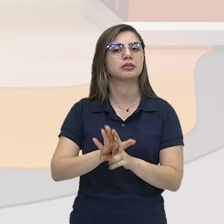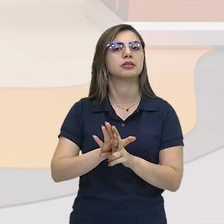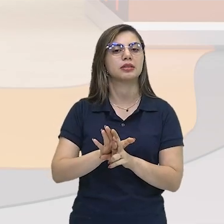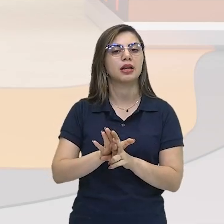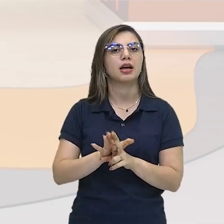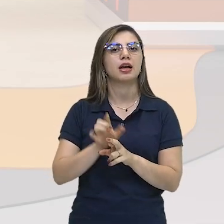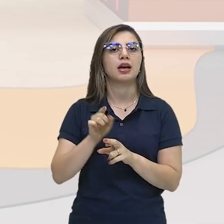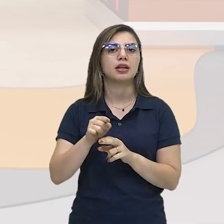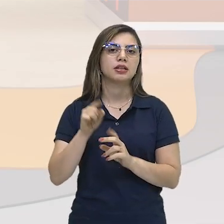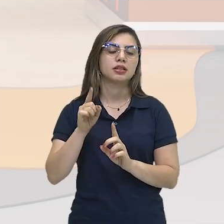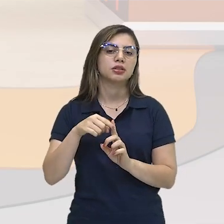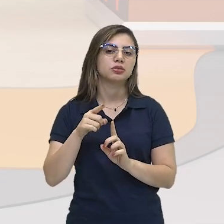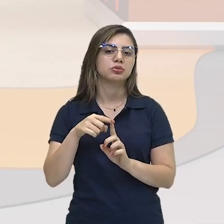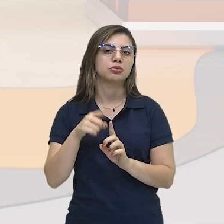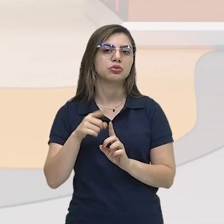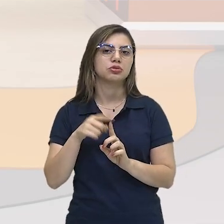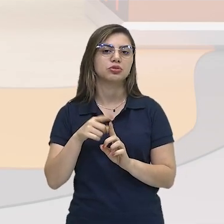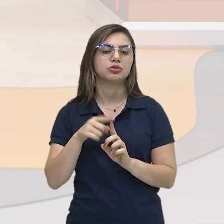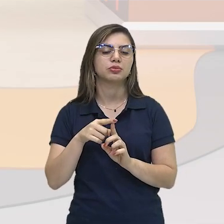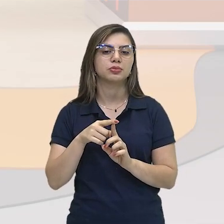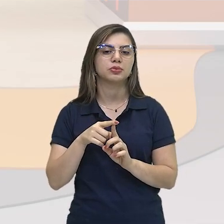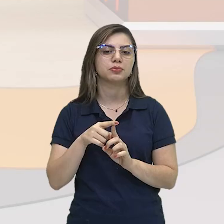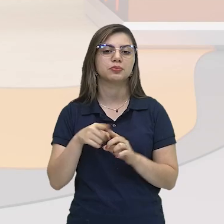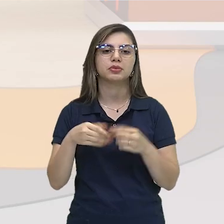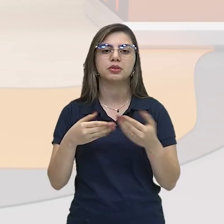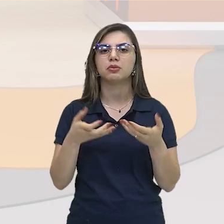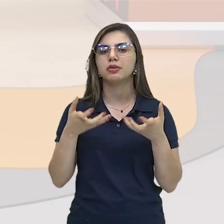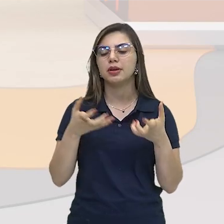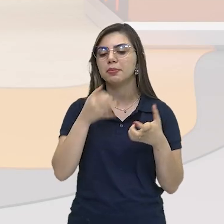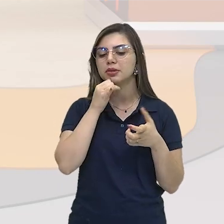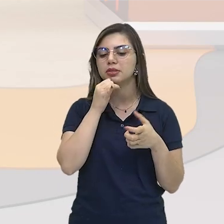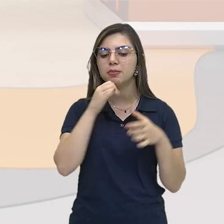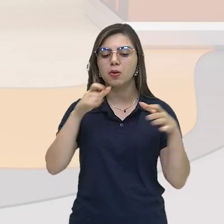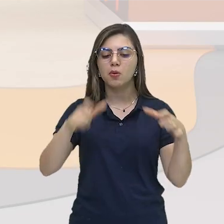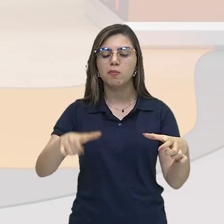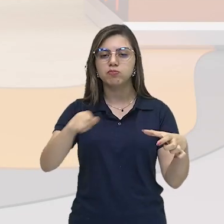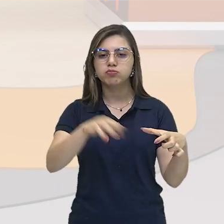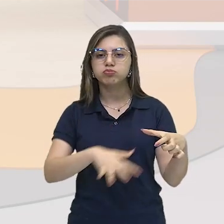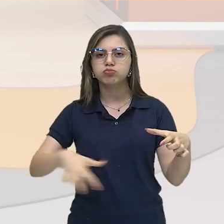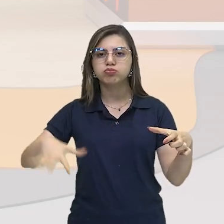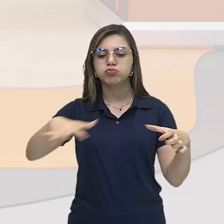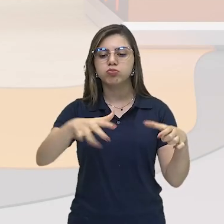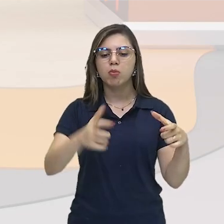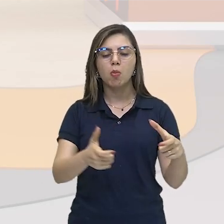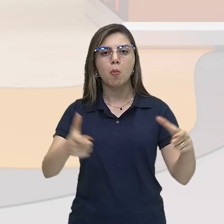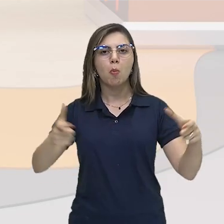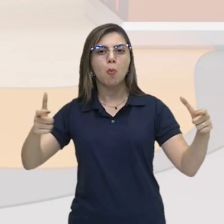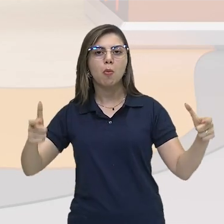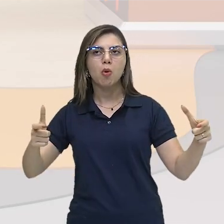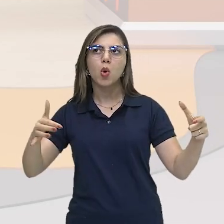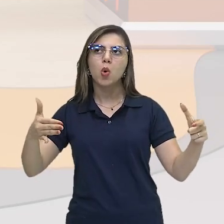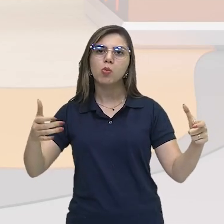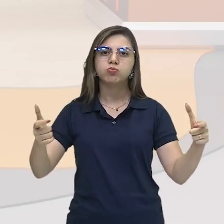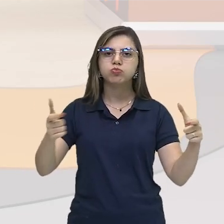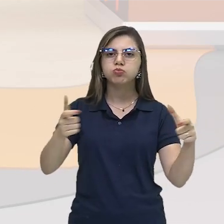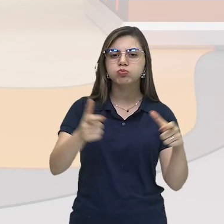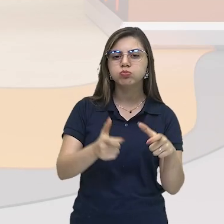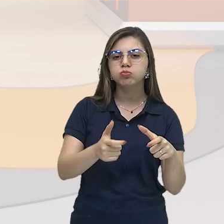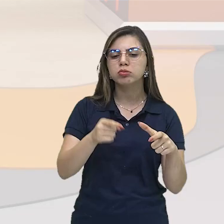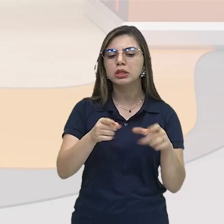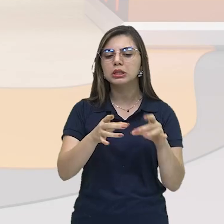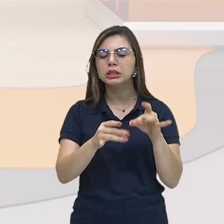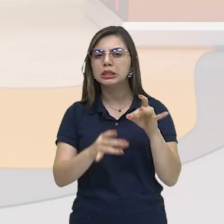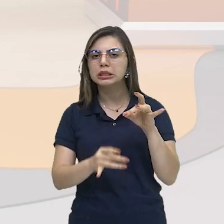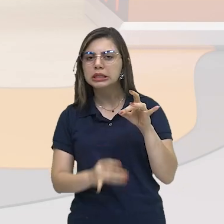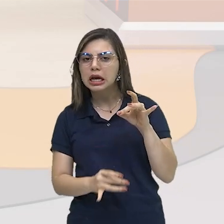naquele modelo? A gente procura representar uma área grande? É uma área menor? É uma área com pouco